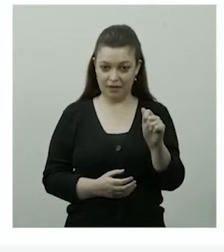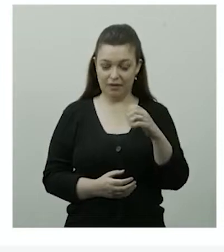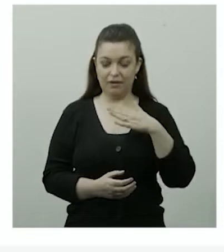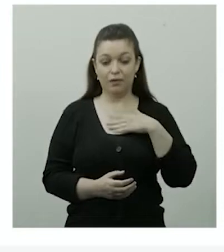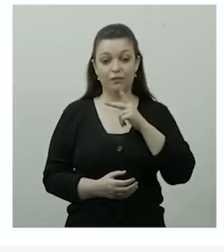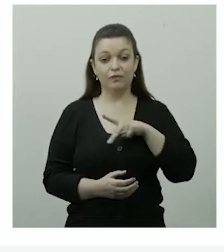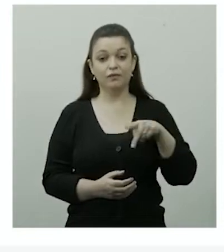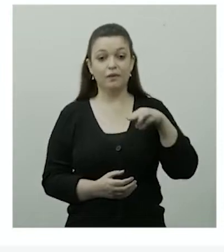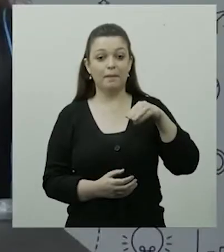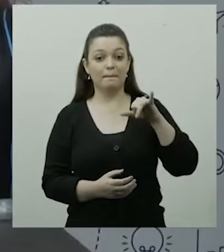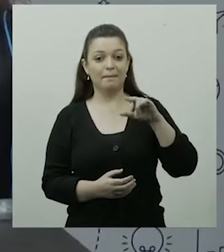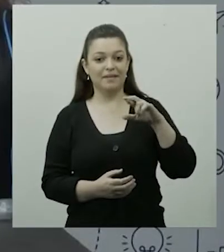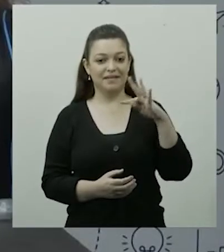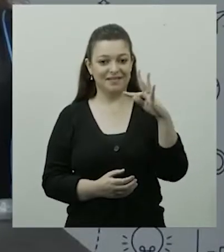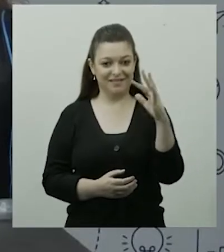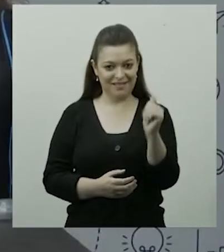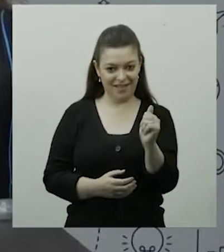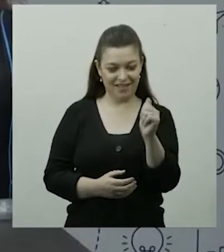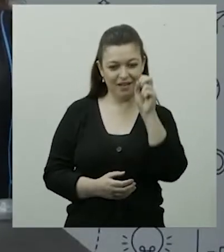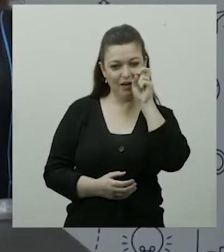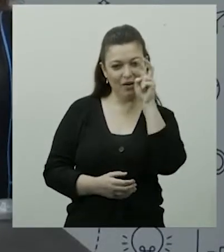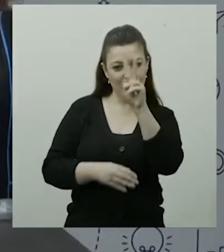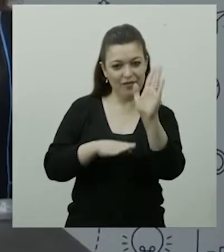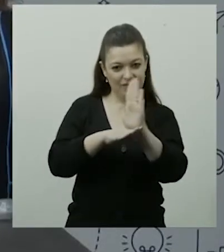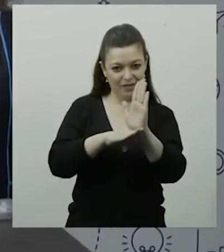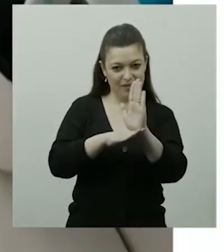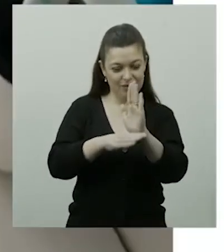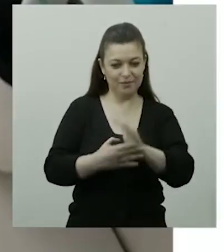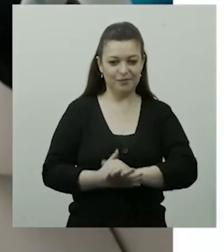Mirna. Vamos assistir um vídeo agora.